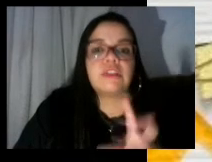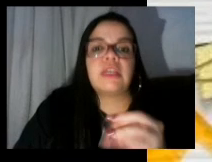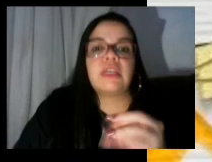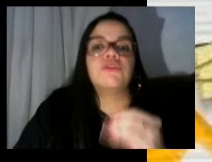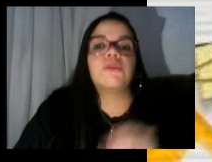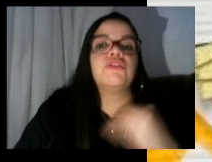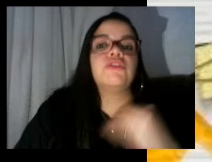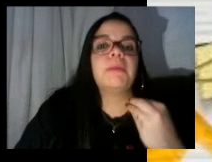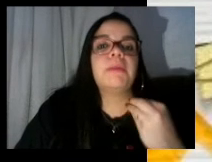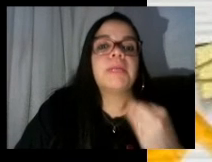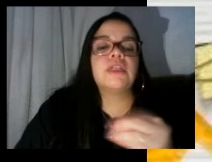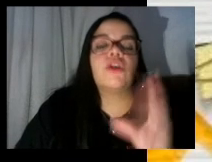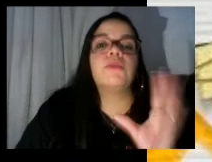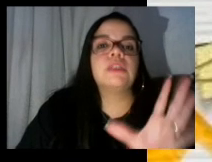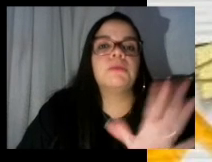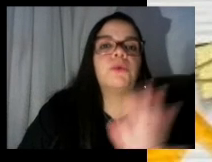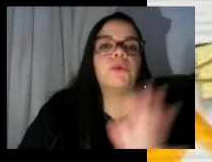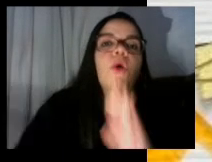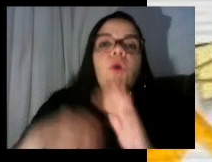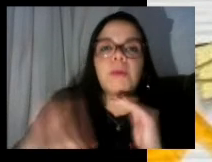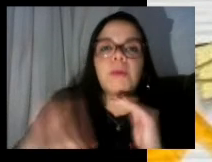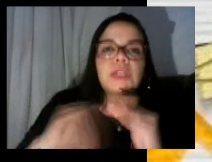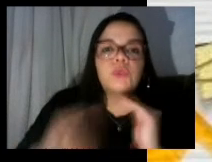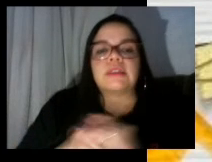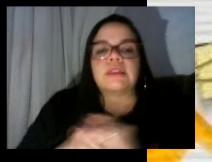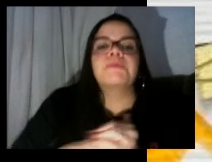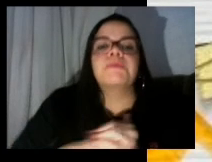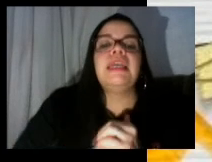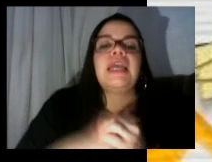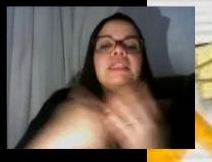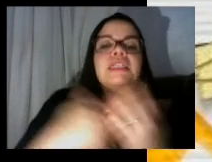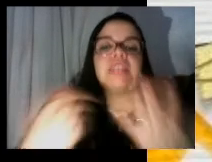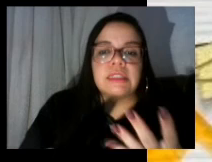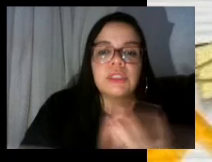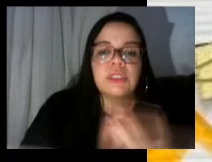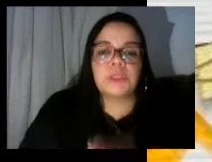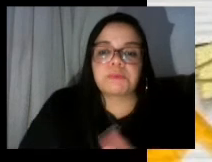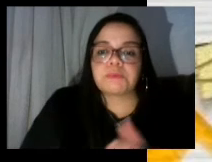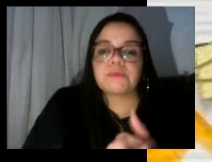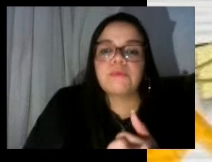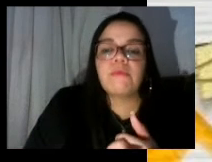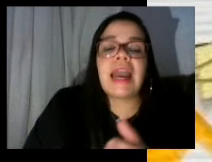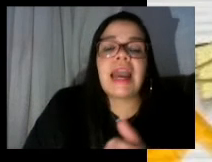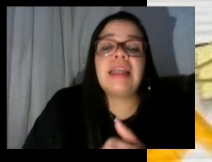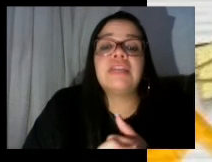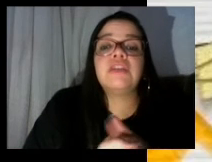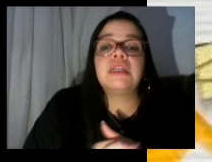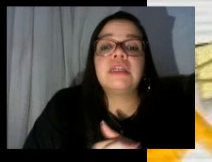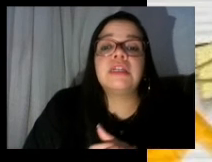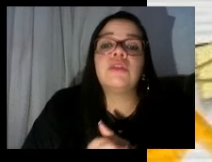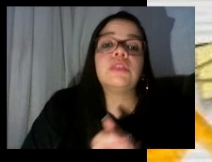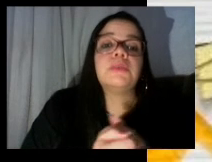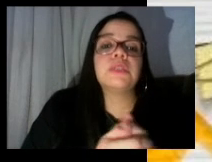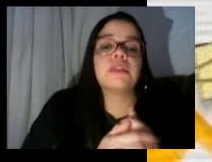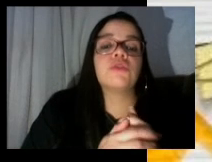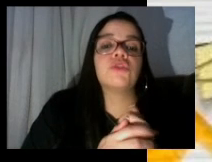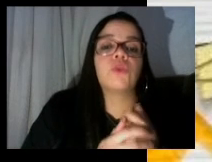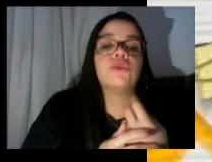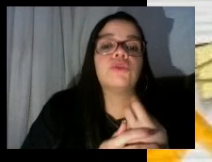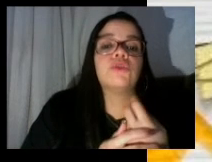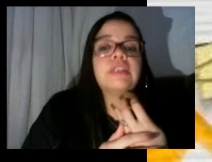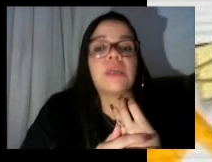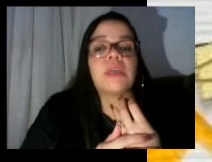aquelas que têm instrumentos de membrana, como tambor, como batuque, e as danças. Além de grande contribuição